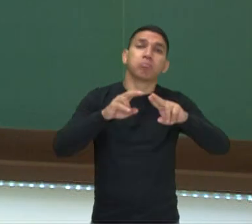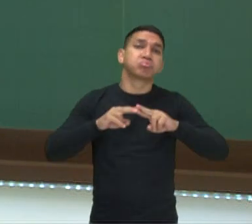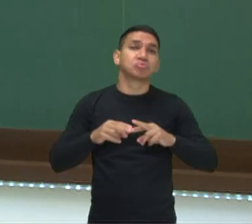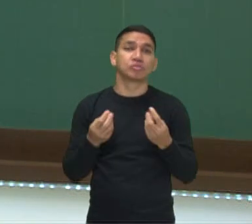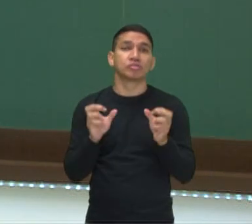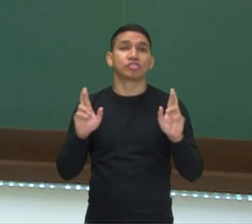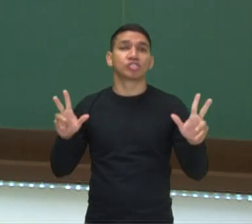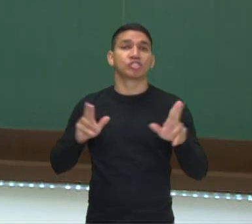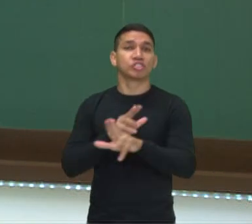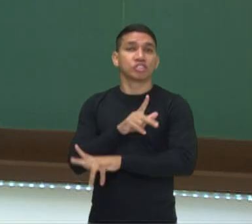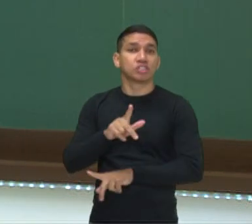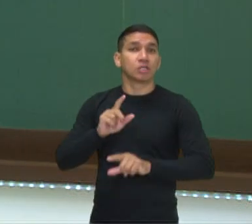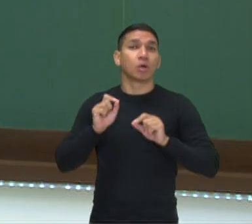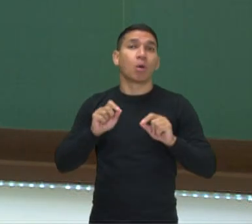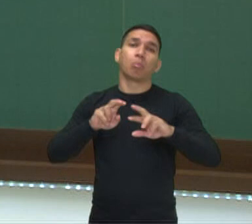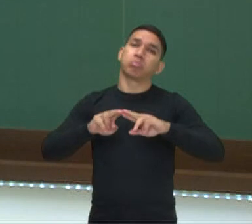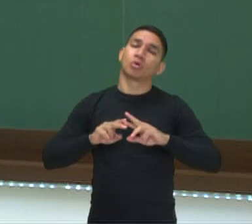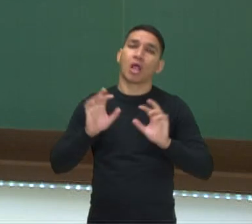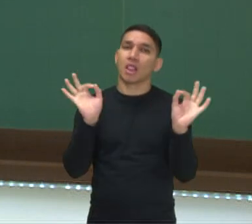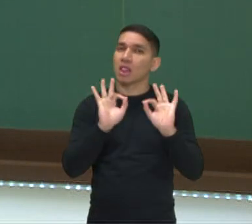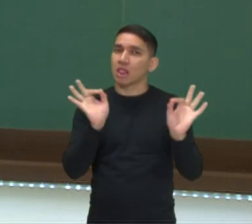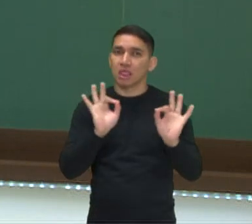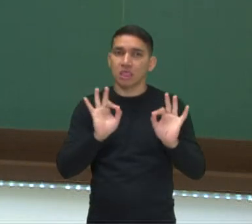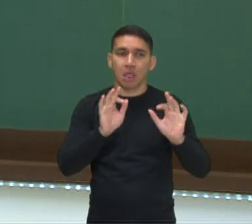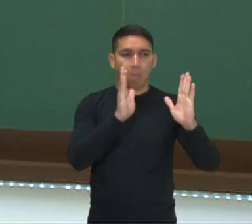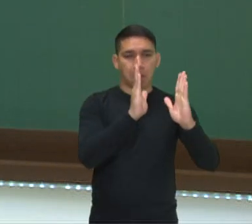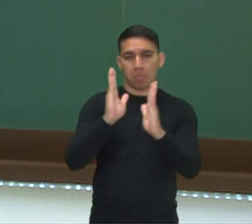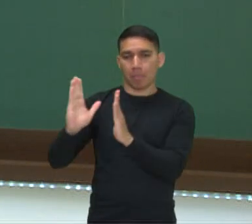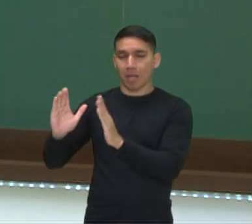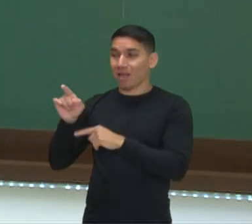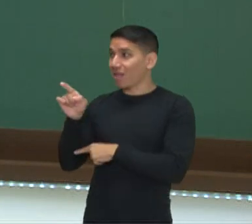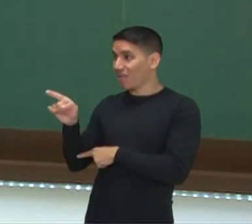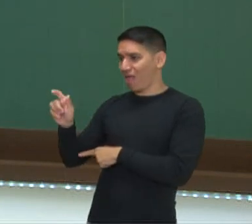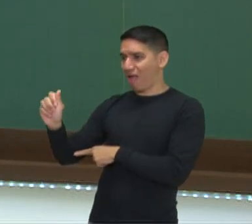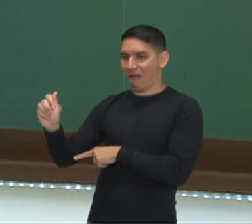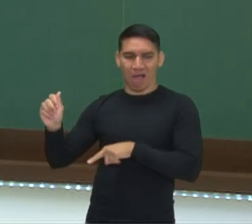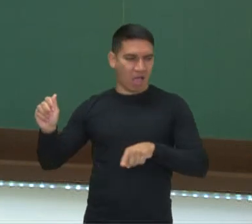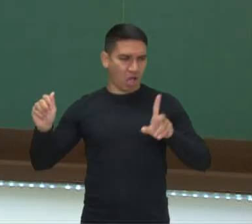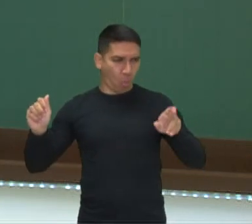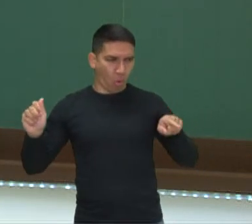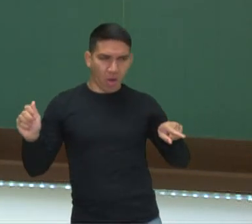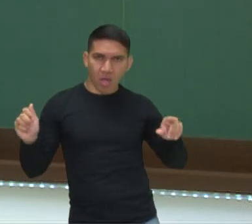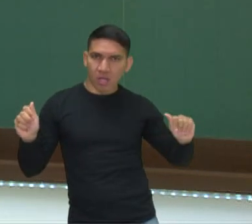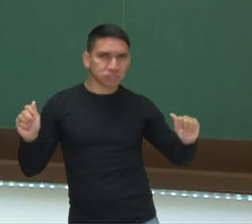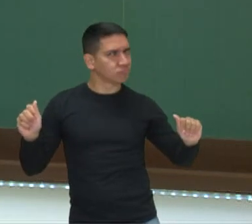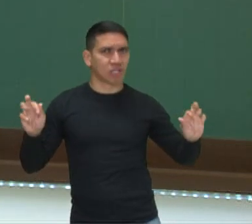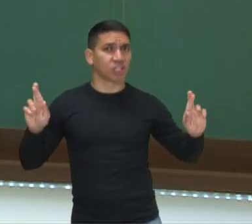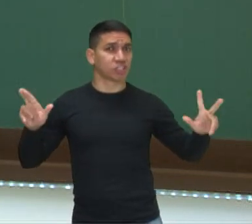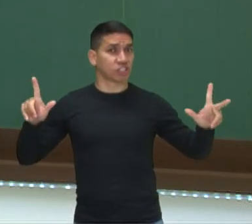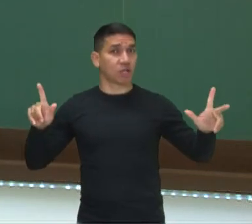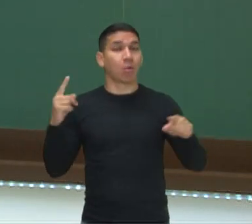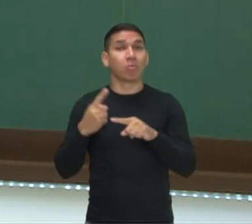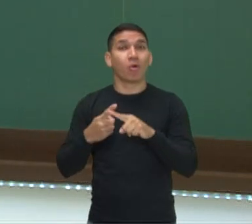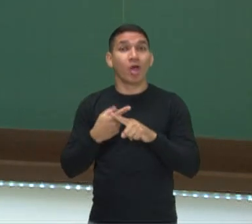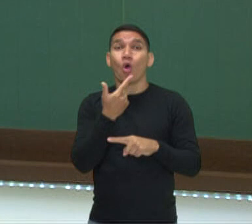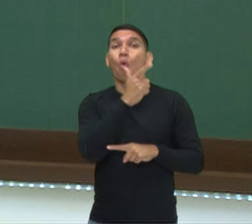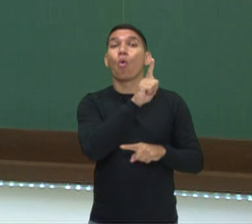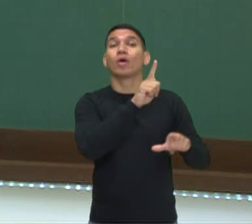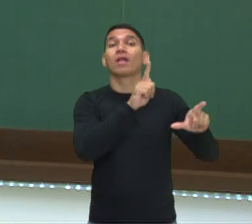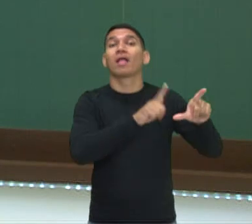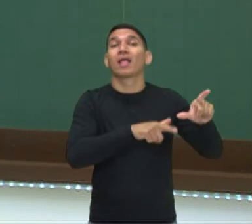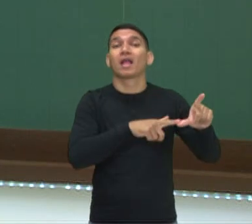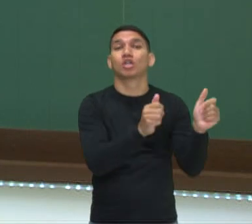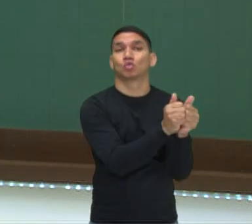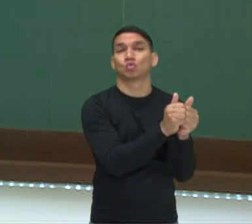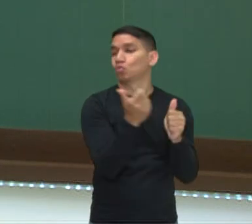não é igual em nenhuma das três. Este A não é igual a este, que não é igual a este, porque cada um tem uma letrinha junto diferente